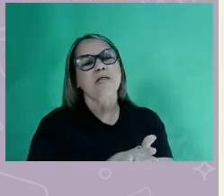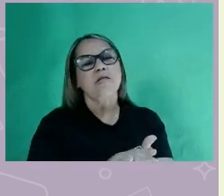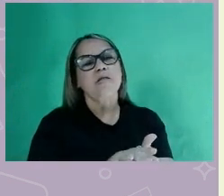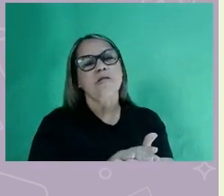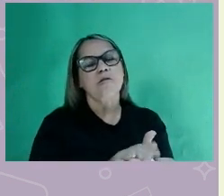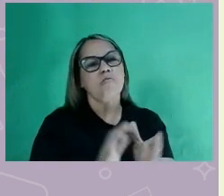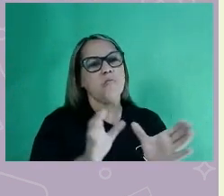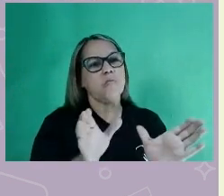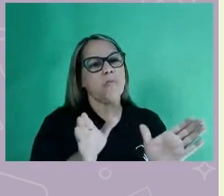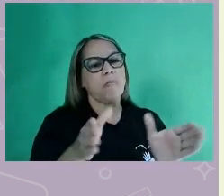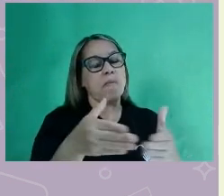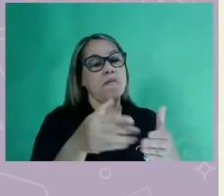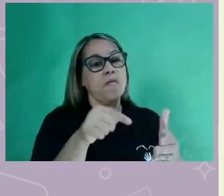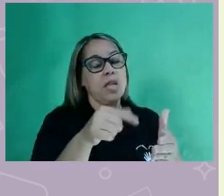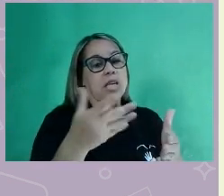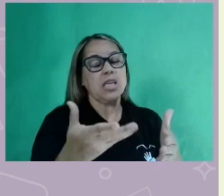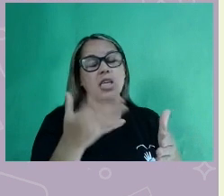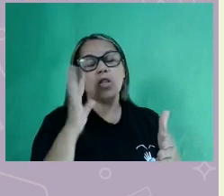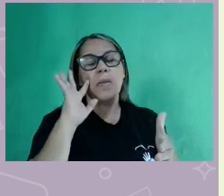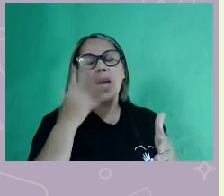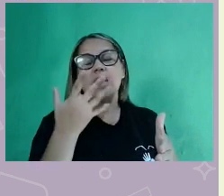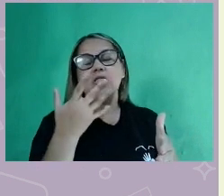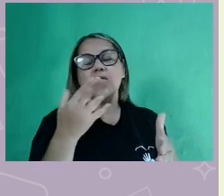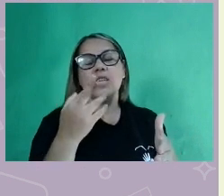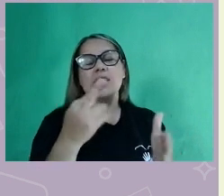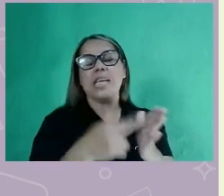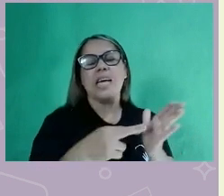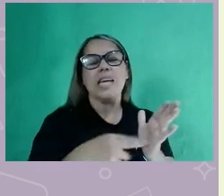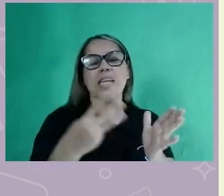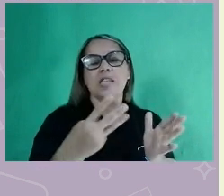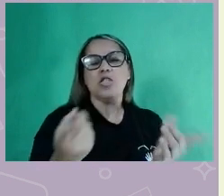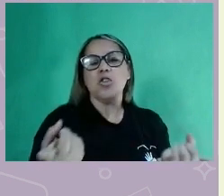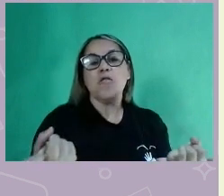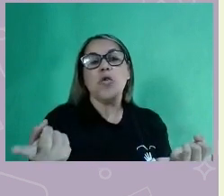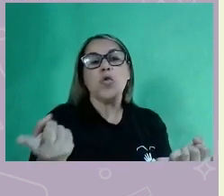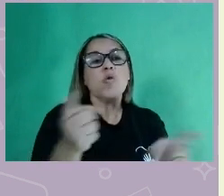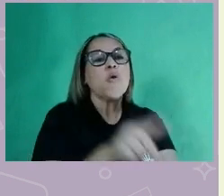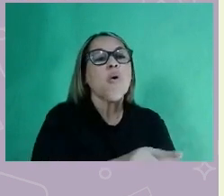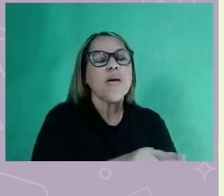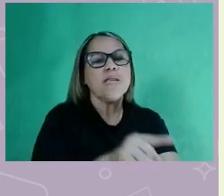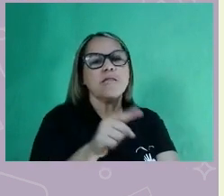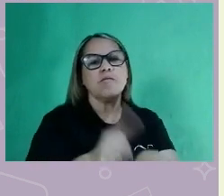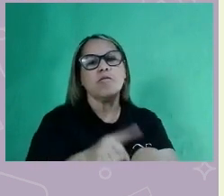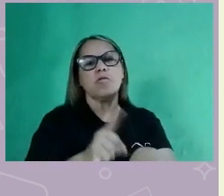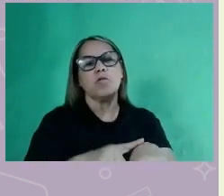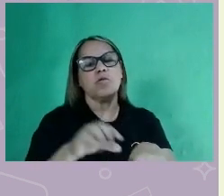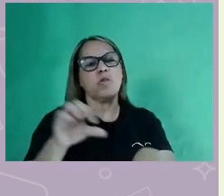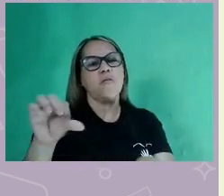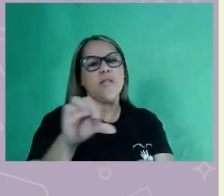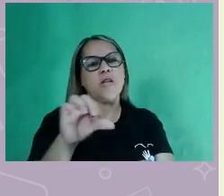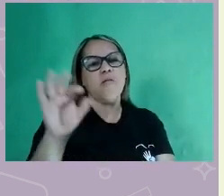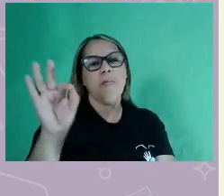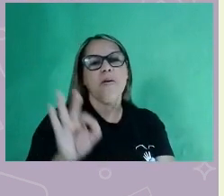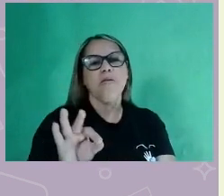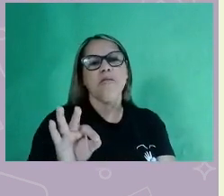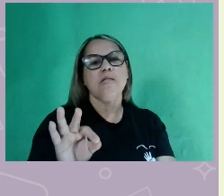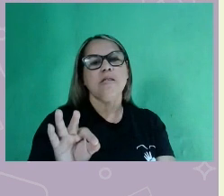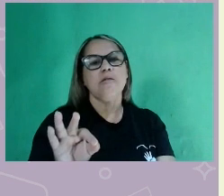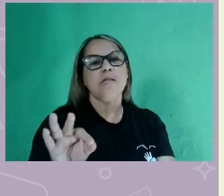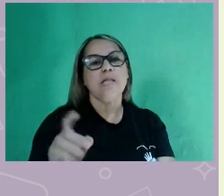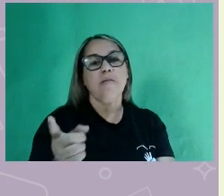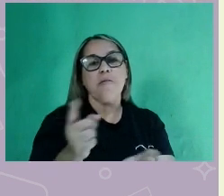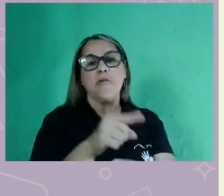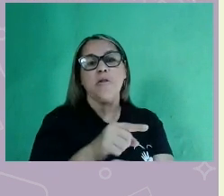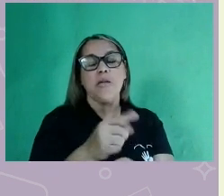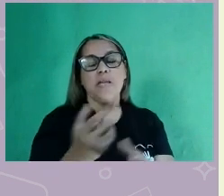concentrada e pra resolver essa regra de 3 eu vou inverter esse segundo termo vou colocar o 99% aqui o 70% aqui